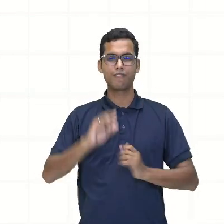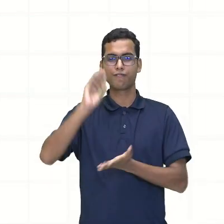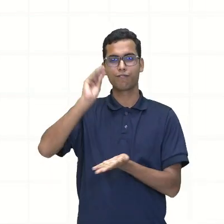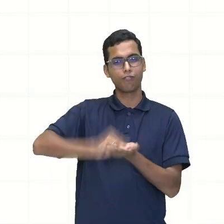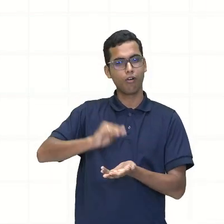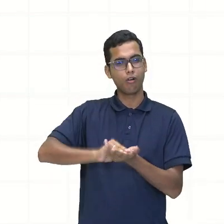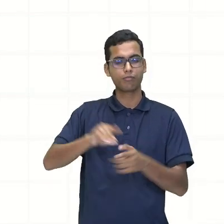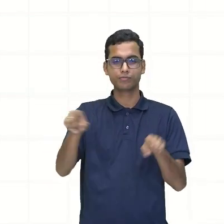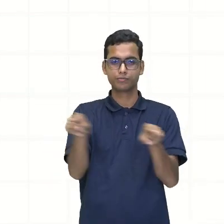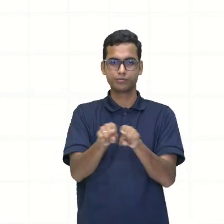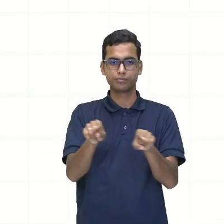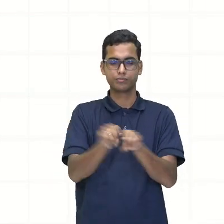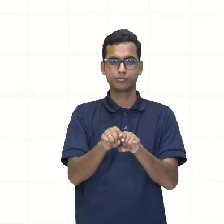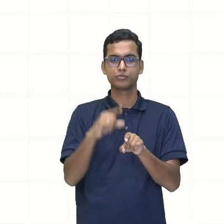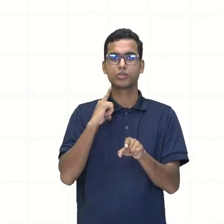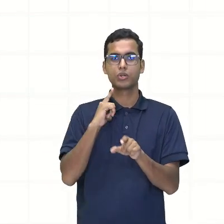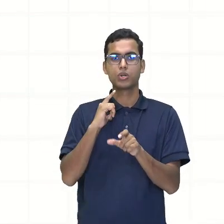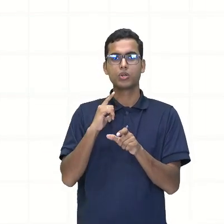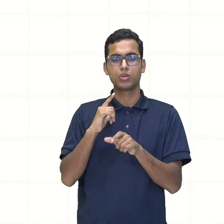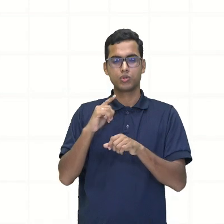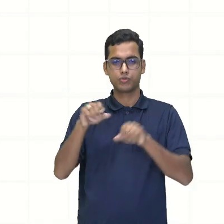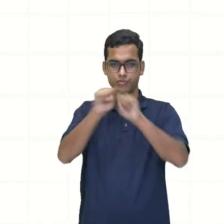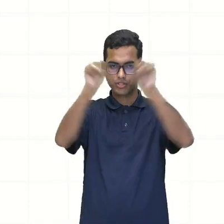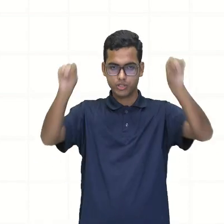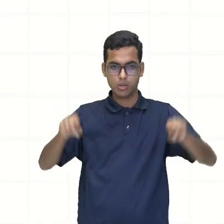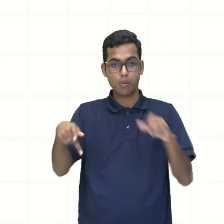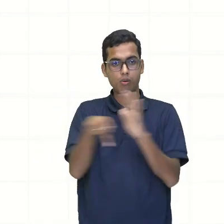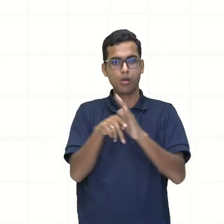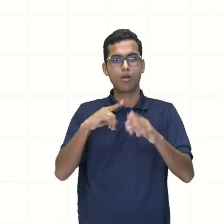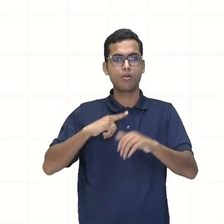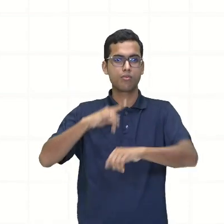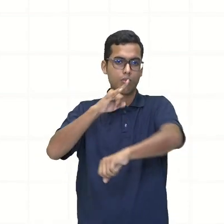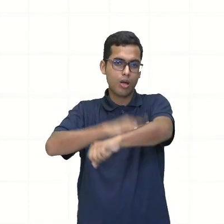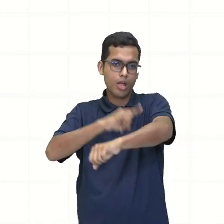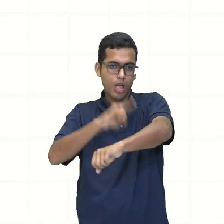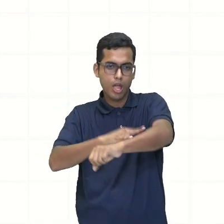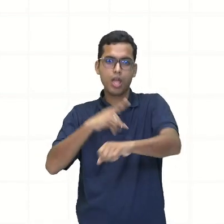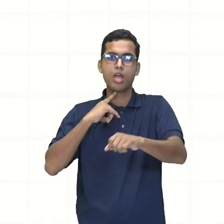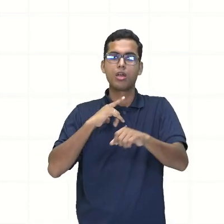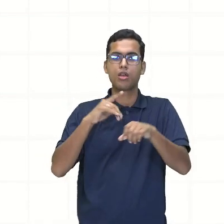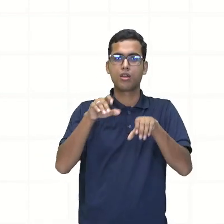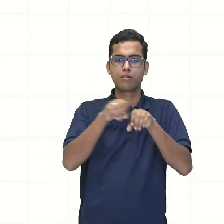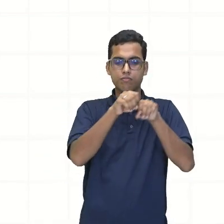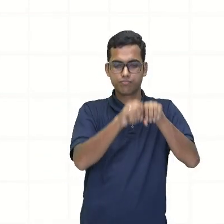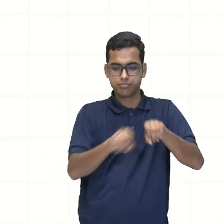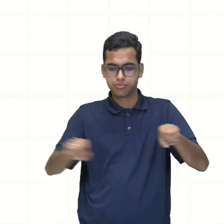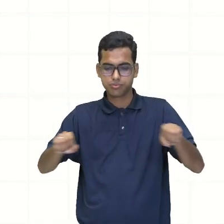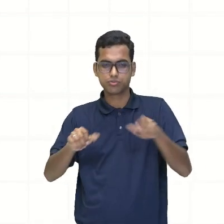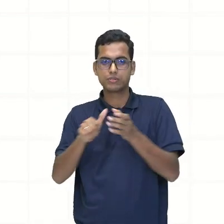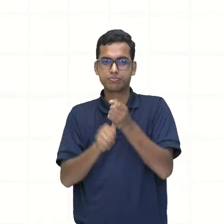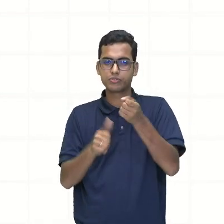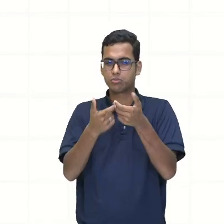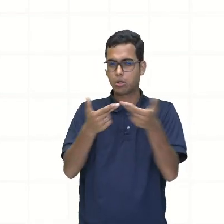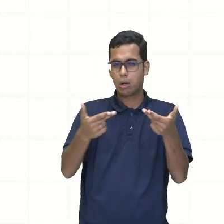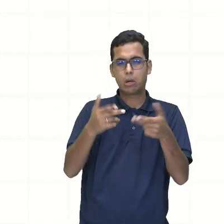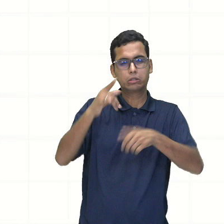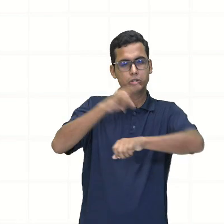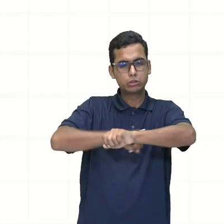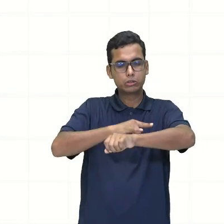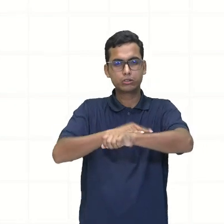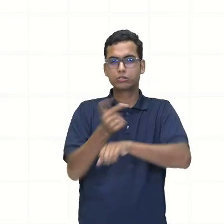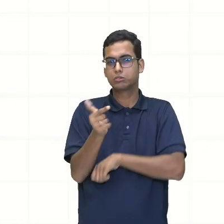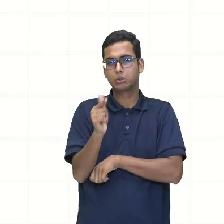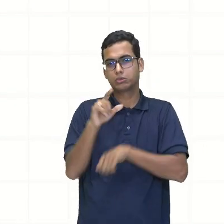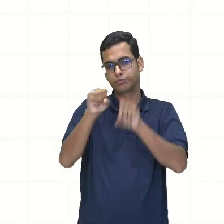os problemas oriundos da arquitetura ribeirinha. Vamos observar também que nós temos